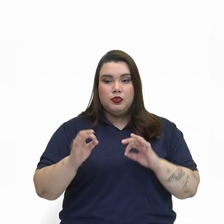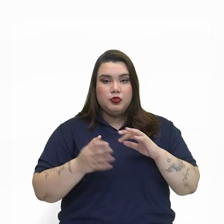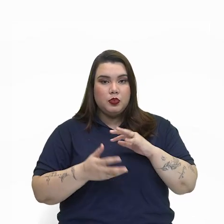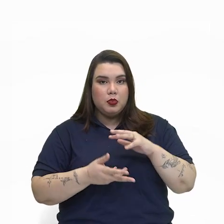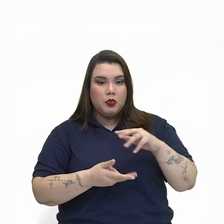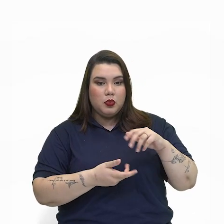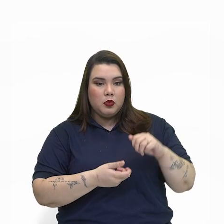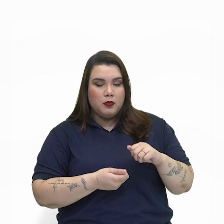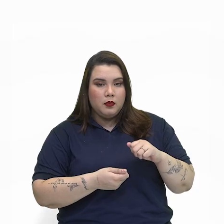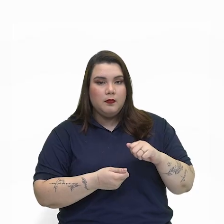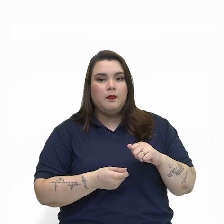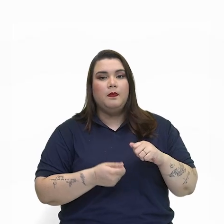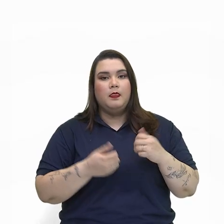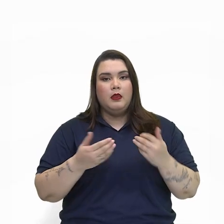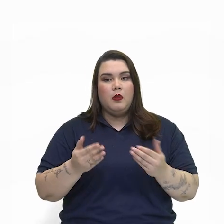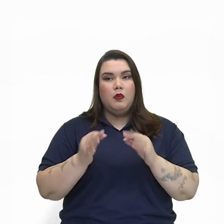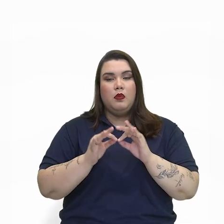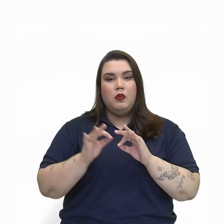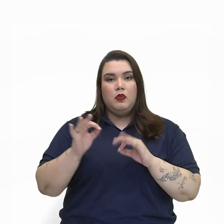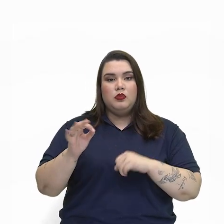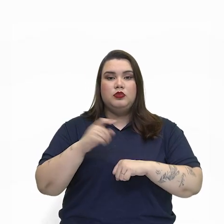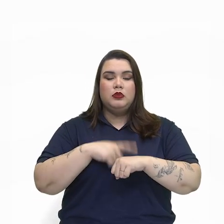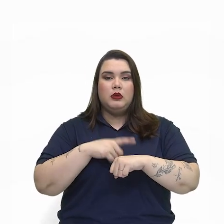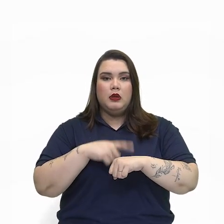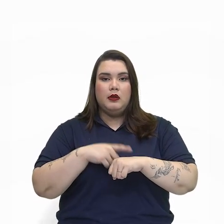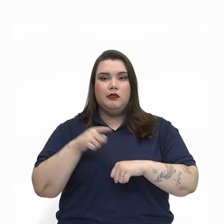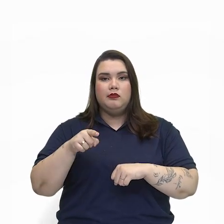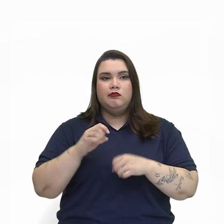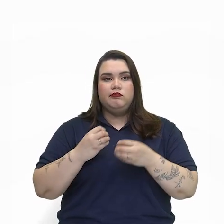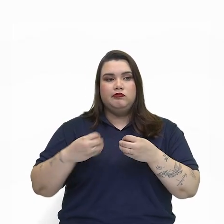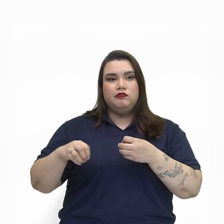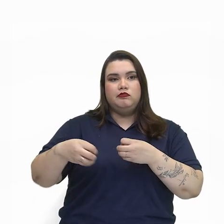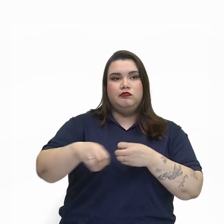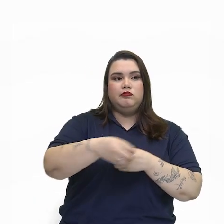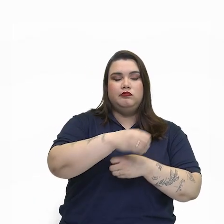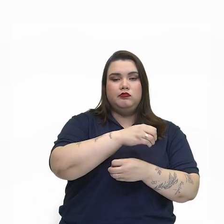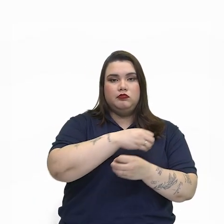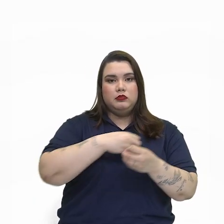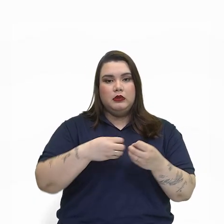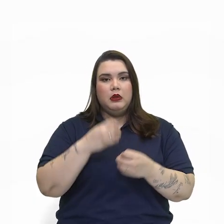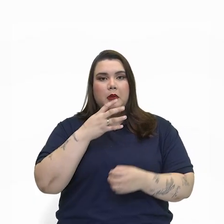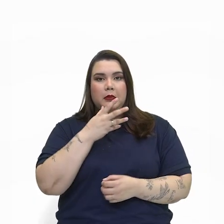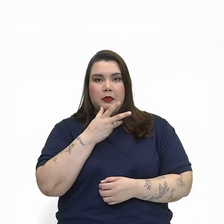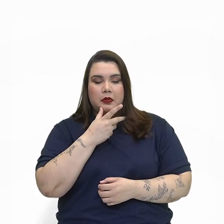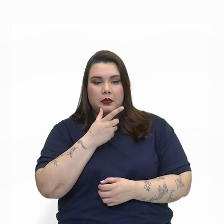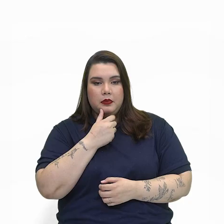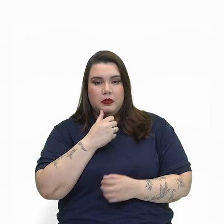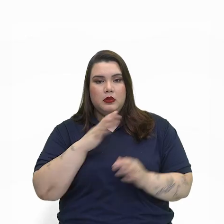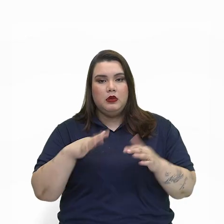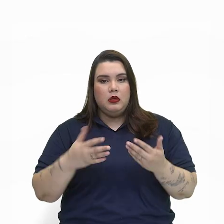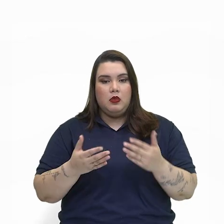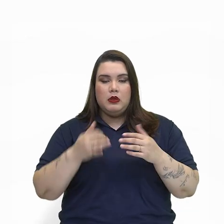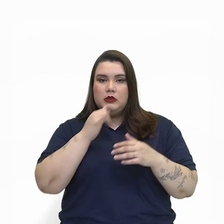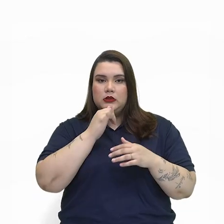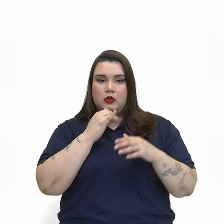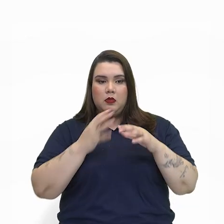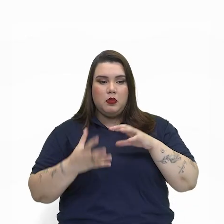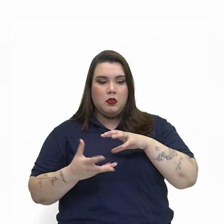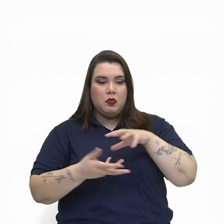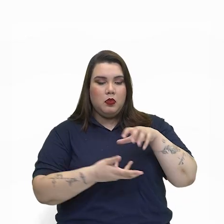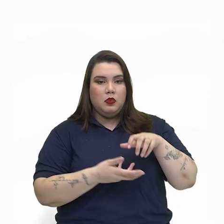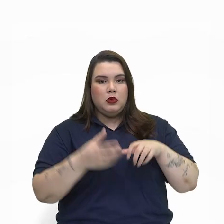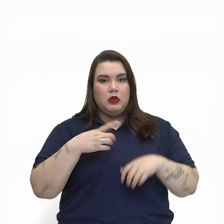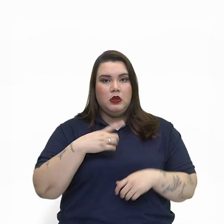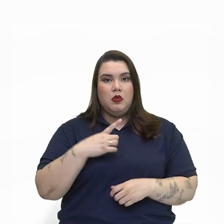Sol, mais tempo ele leva para dar uma volta no Sol, não é? Então, a Terra leva 1 ano para dar uma volta no